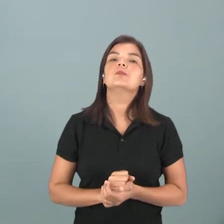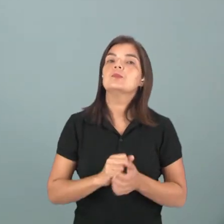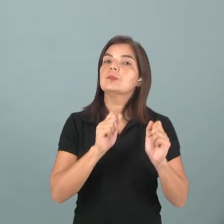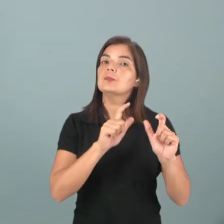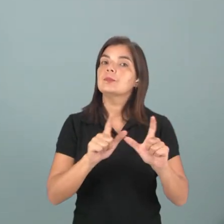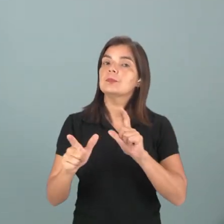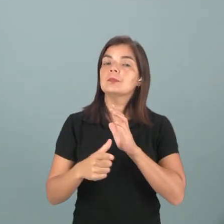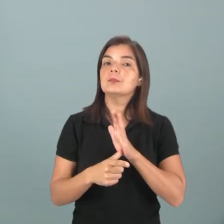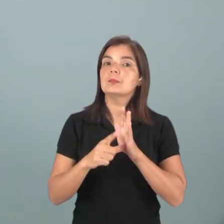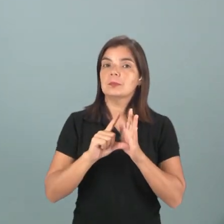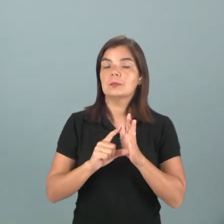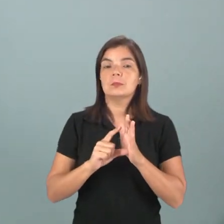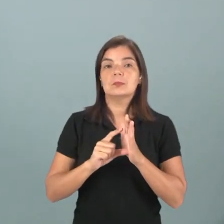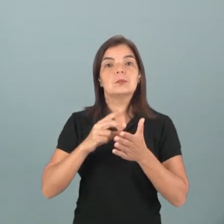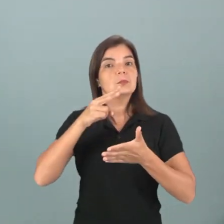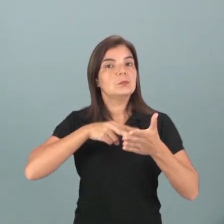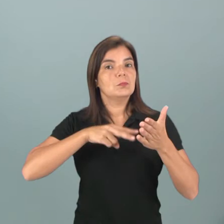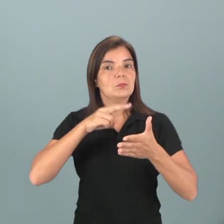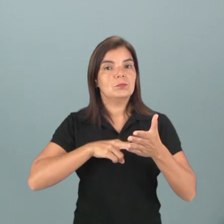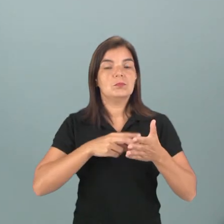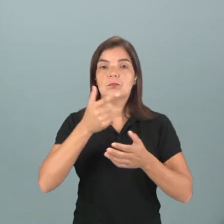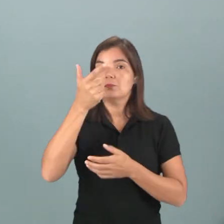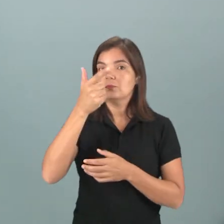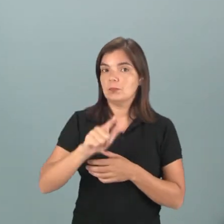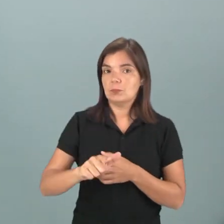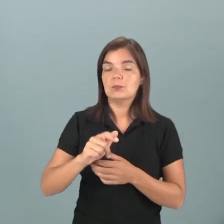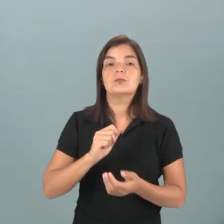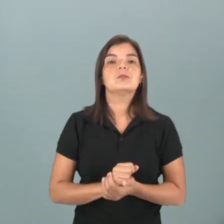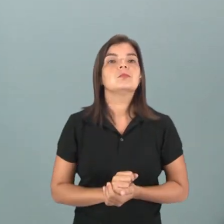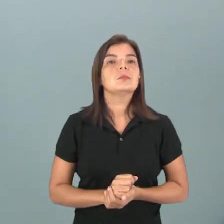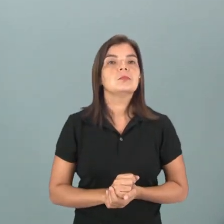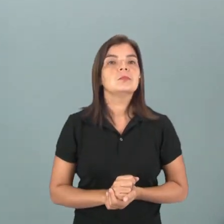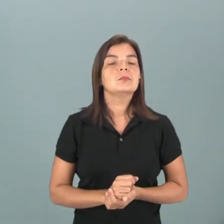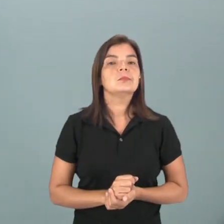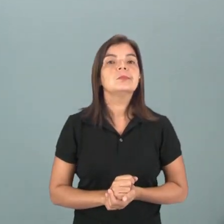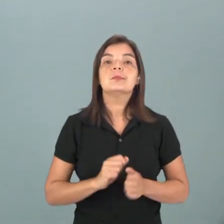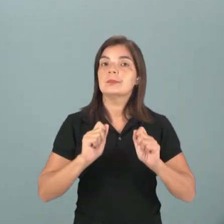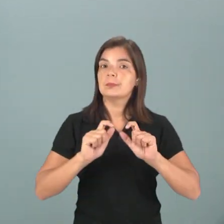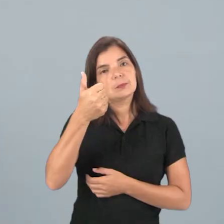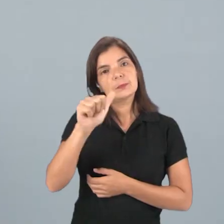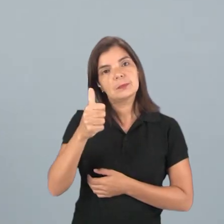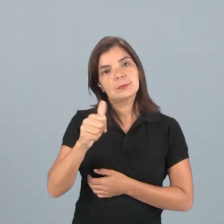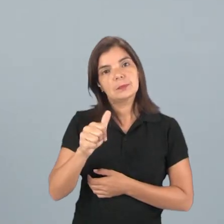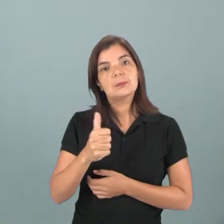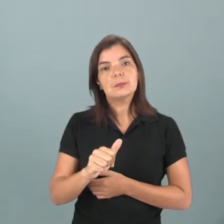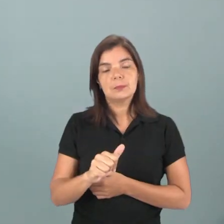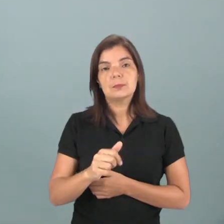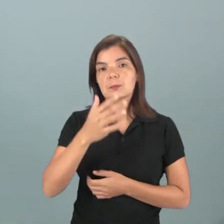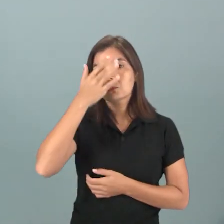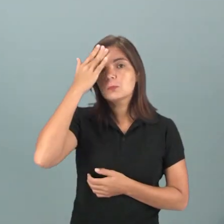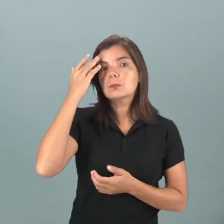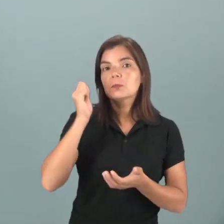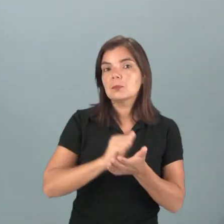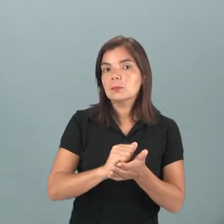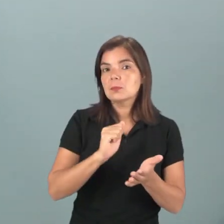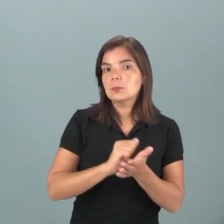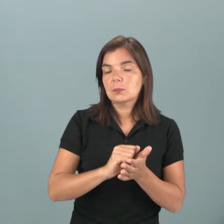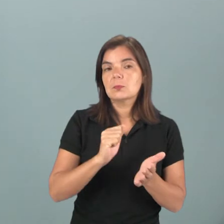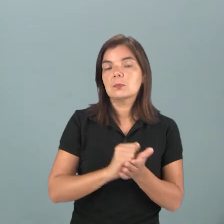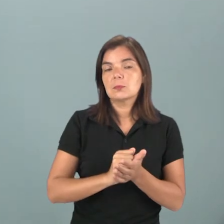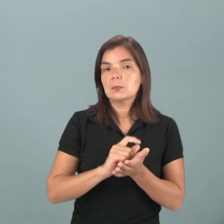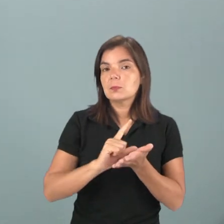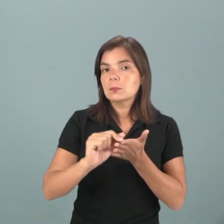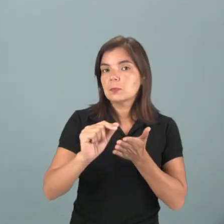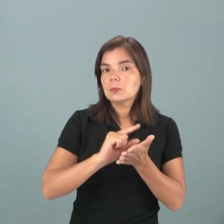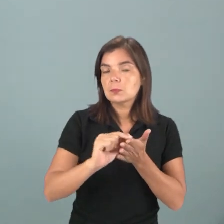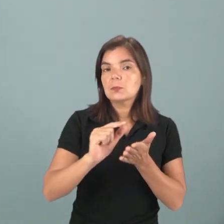slide anterior, que nós lemos 2 vezes a manchete, que o escritor do